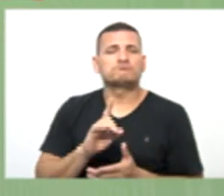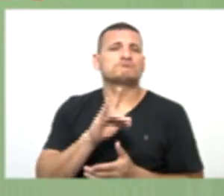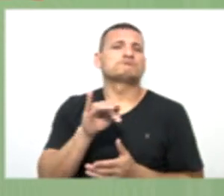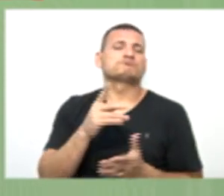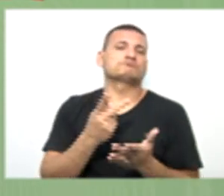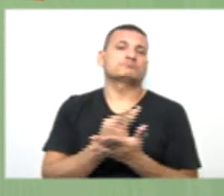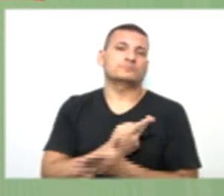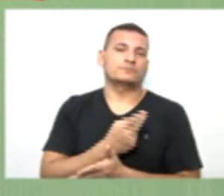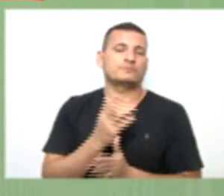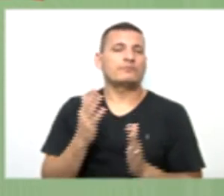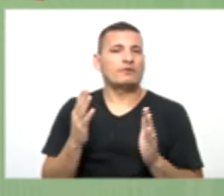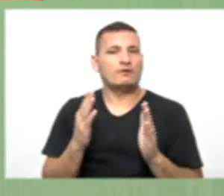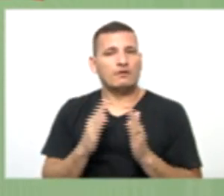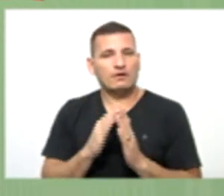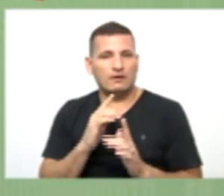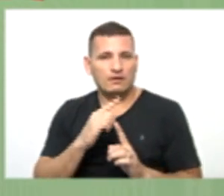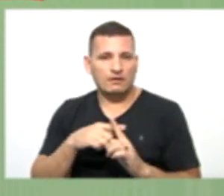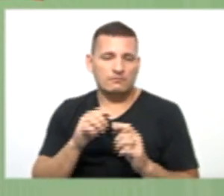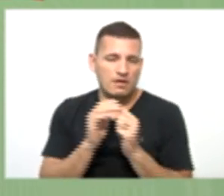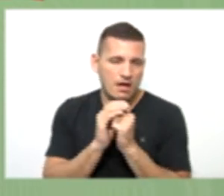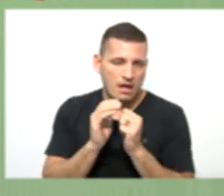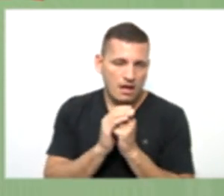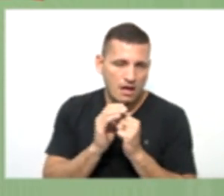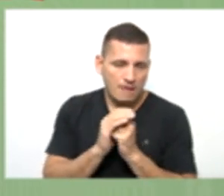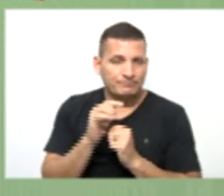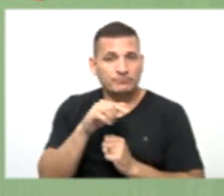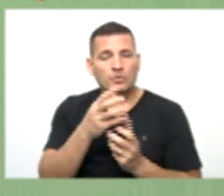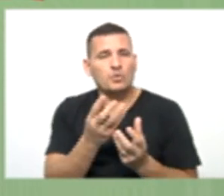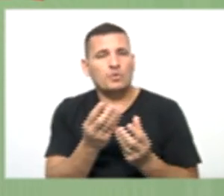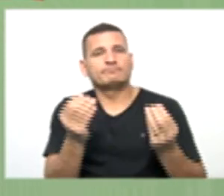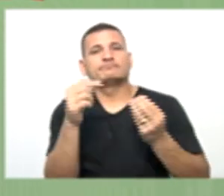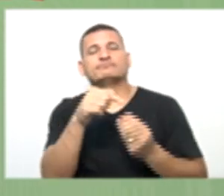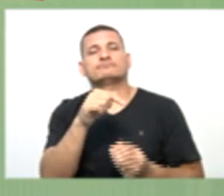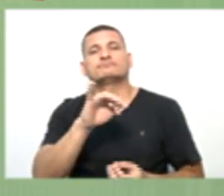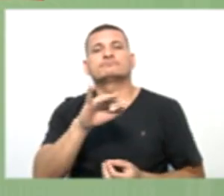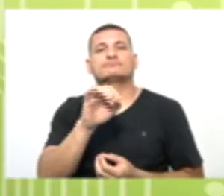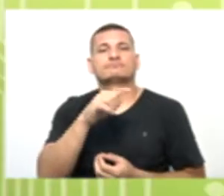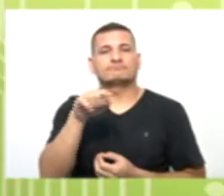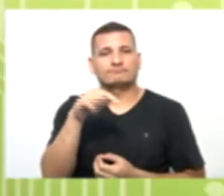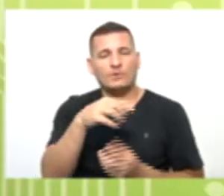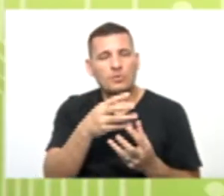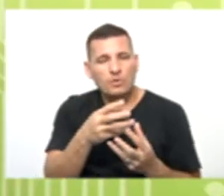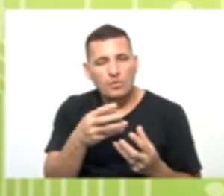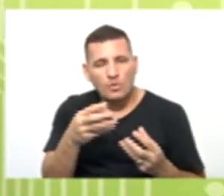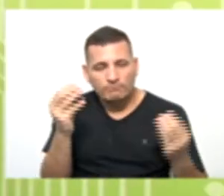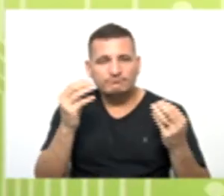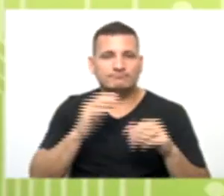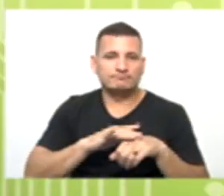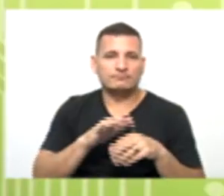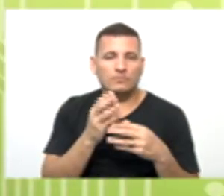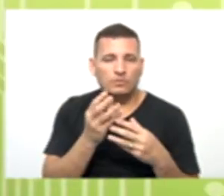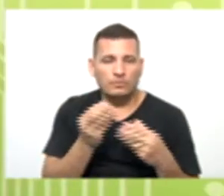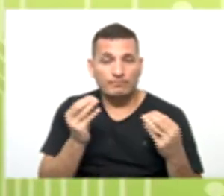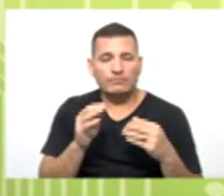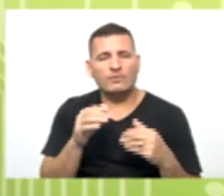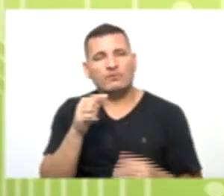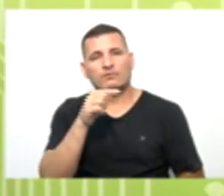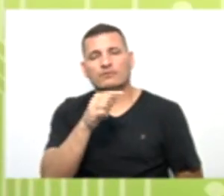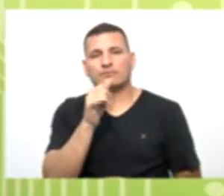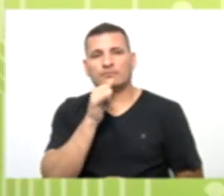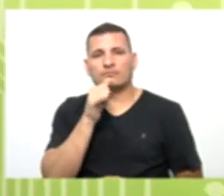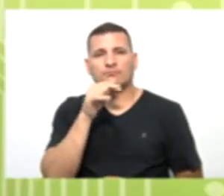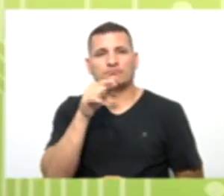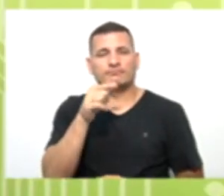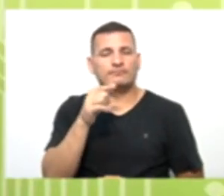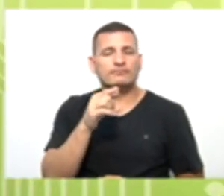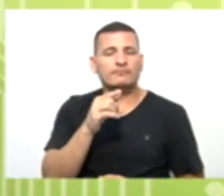de oração, João foi curado. Com esse exemplo, nós identificamos que o conhecimento religioso é aquele tipo